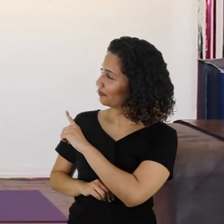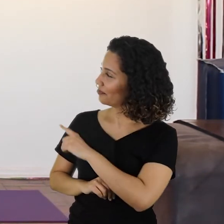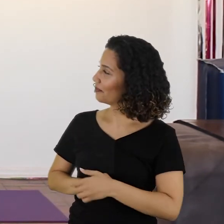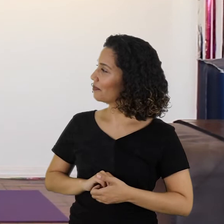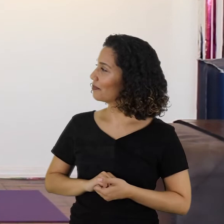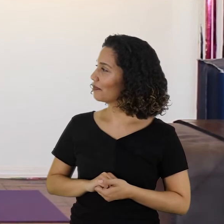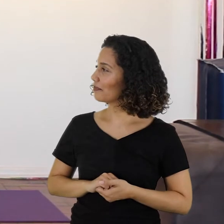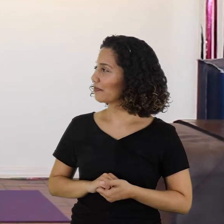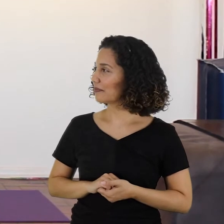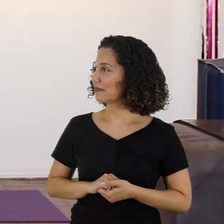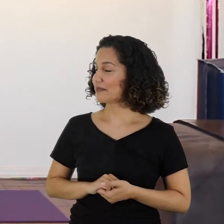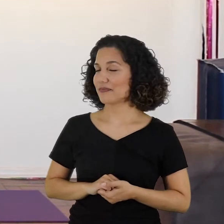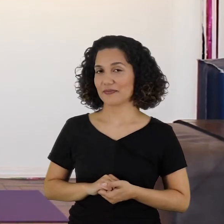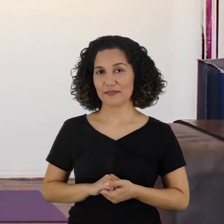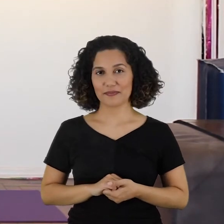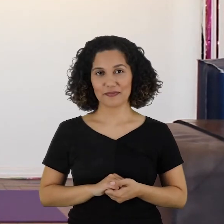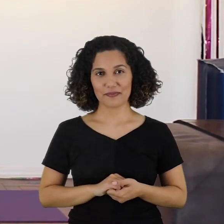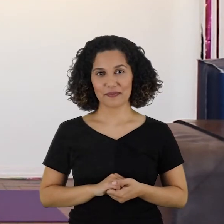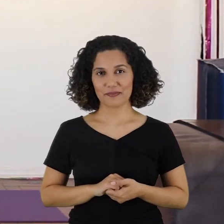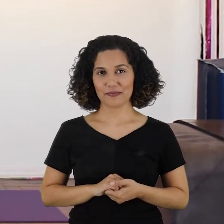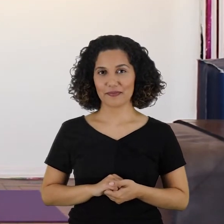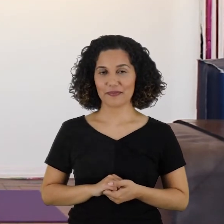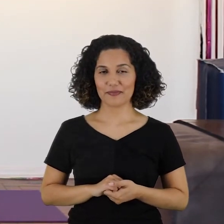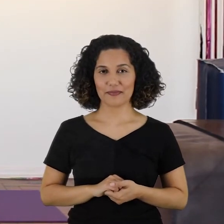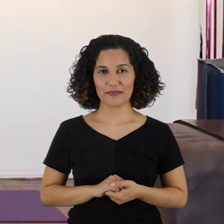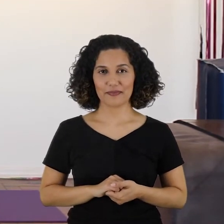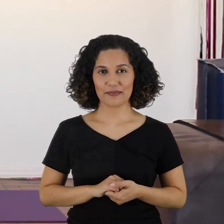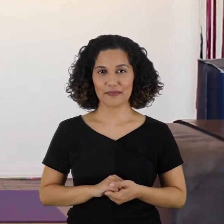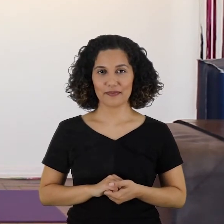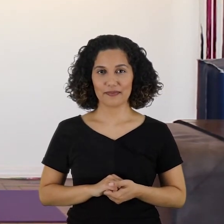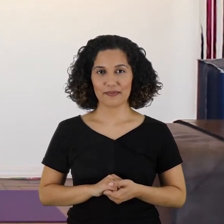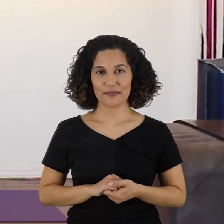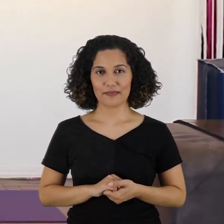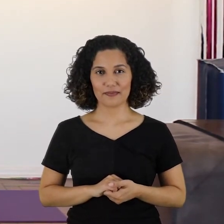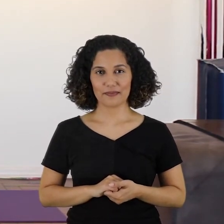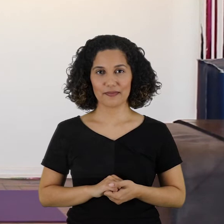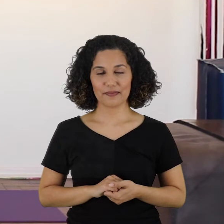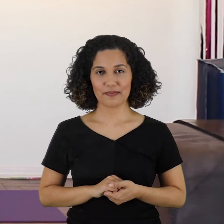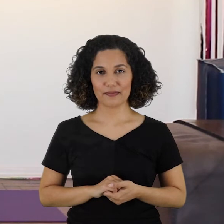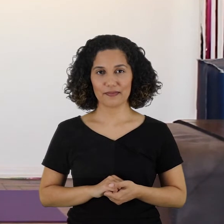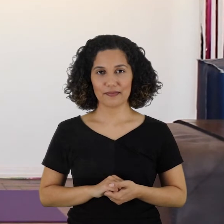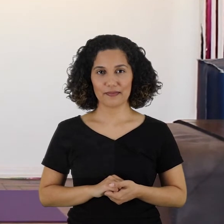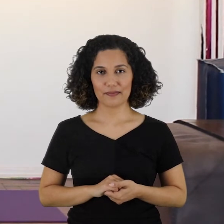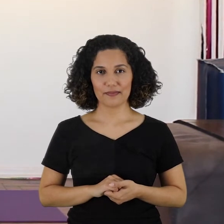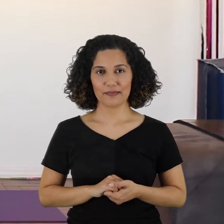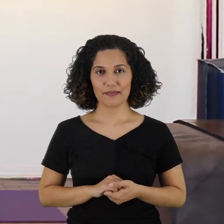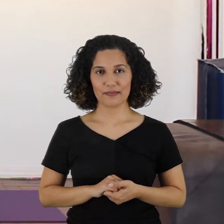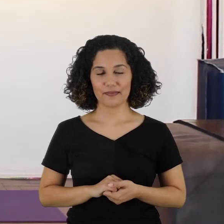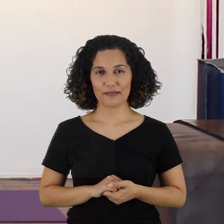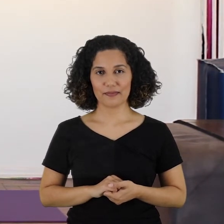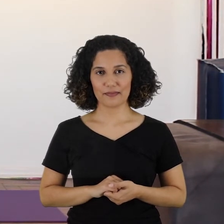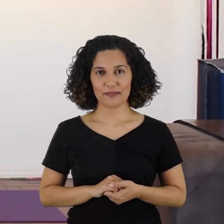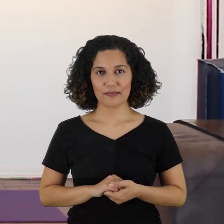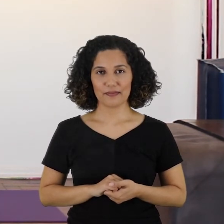lá do joelho direito. Minha mão direita abraçou aqui o joelho esquerdo. Eu vou puxar minha barriga lá